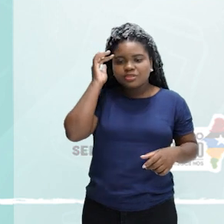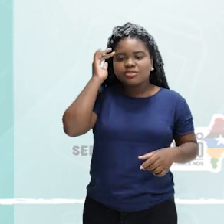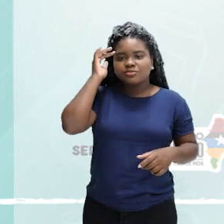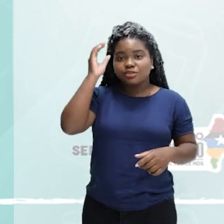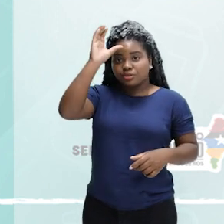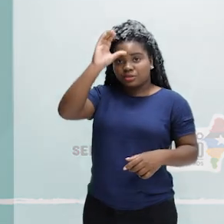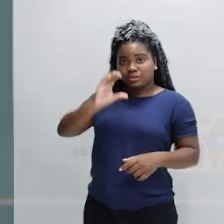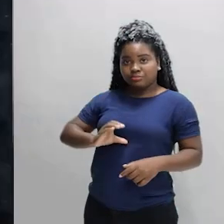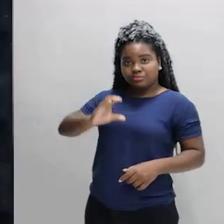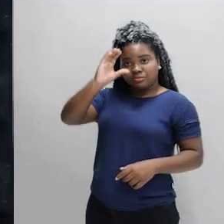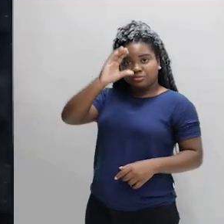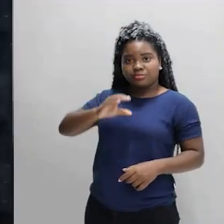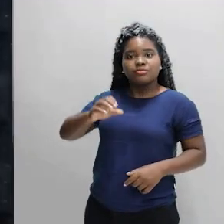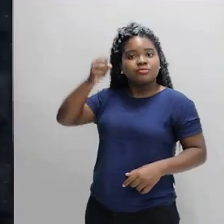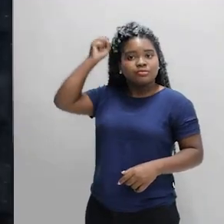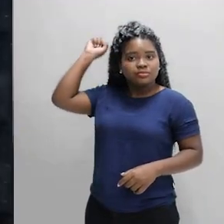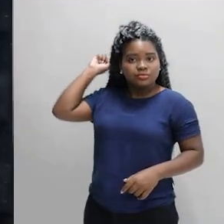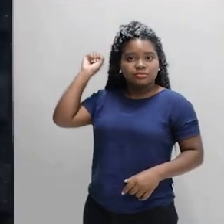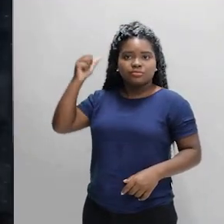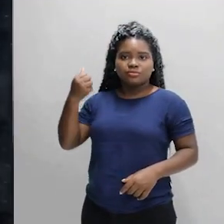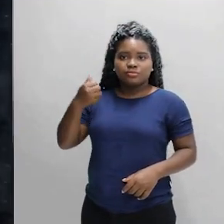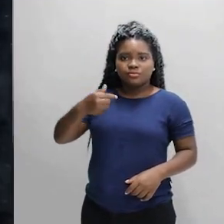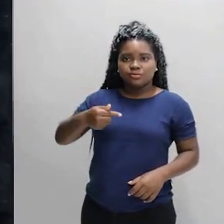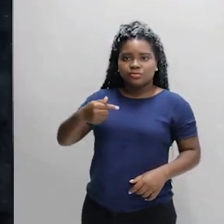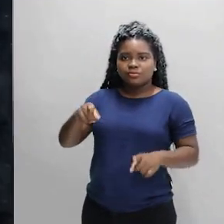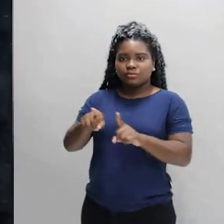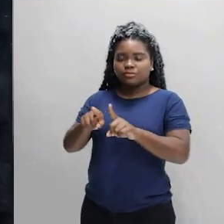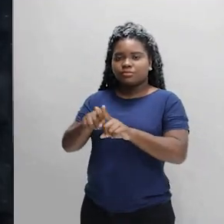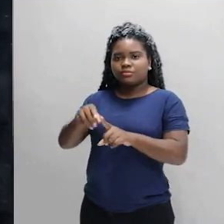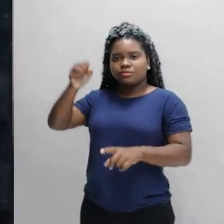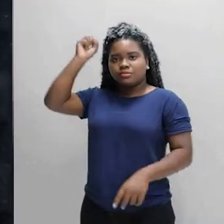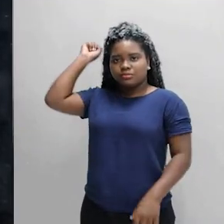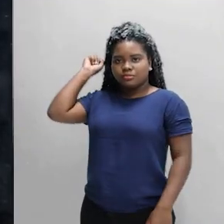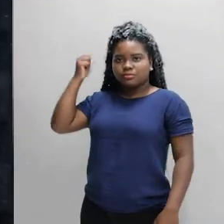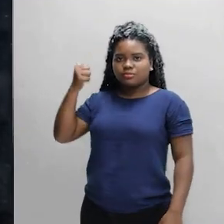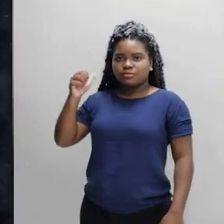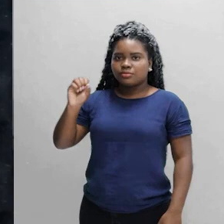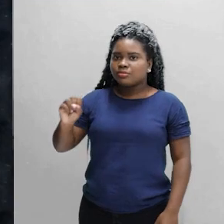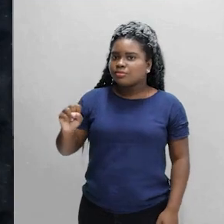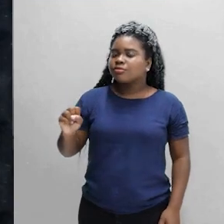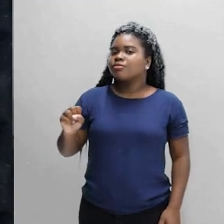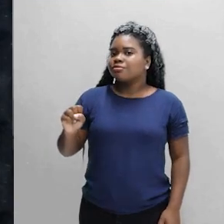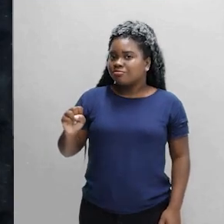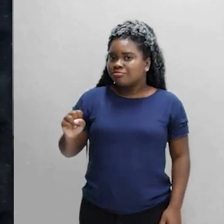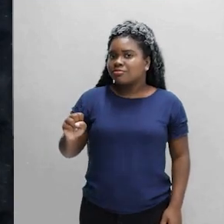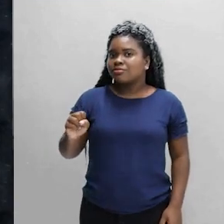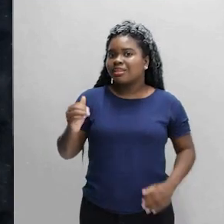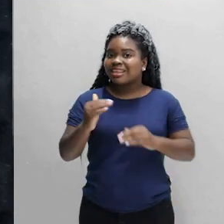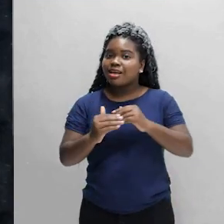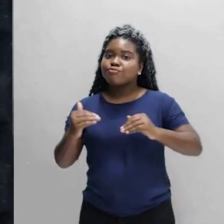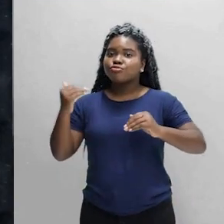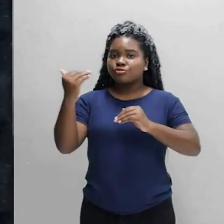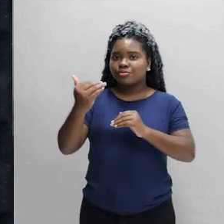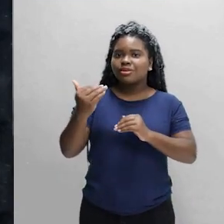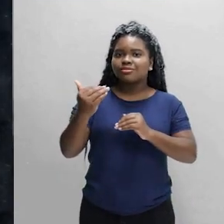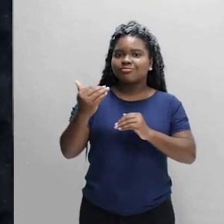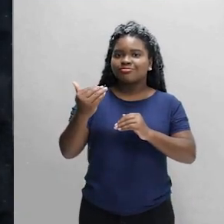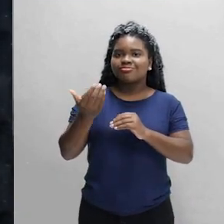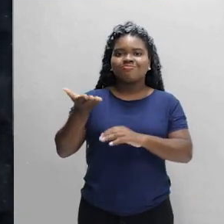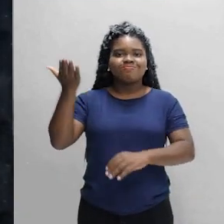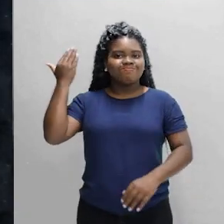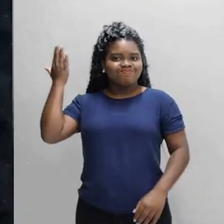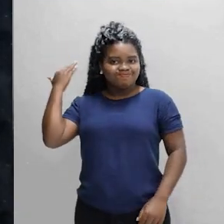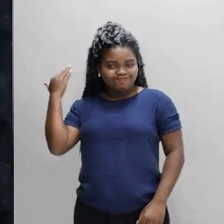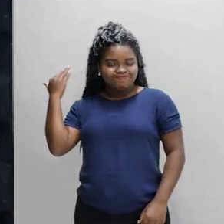século XVII e XVIII, que é muito maior do que a porcentagem de quem era cidadão lá na Idade Antiga. Como